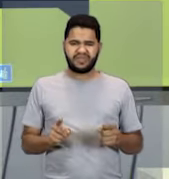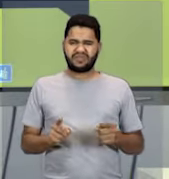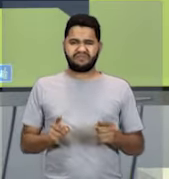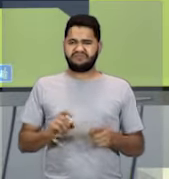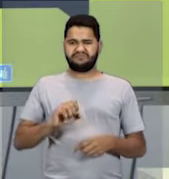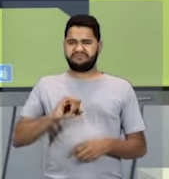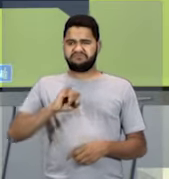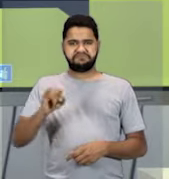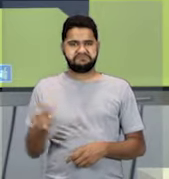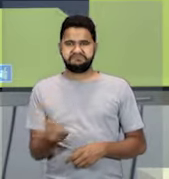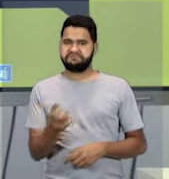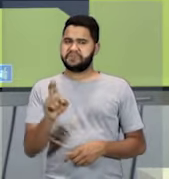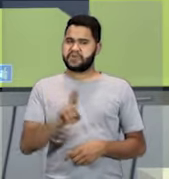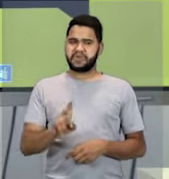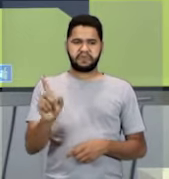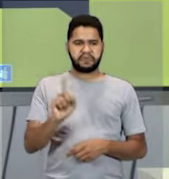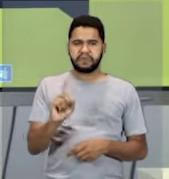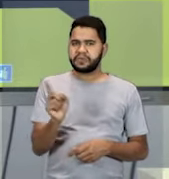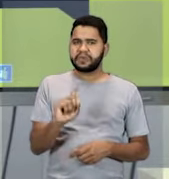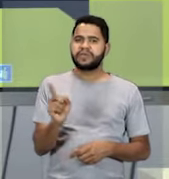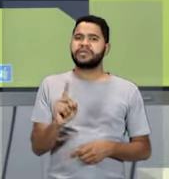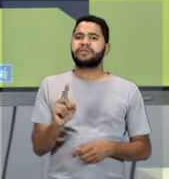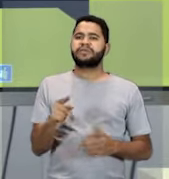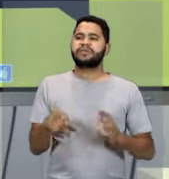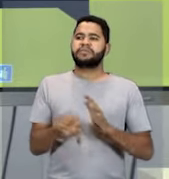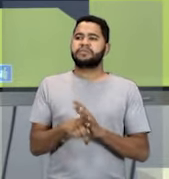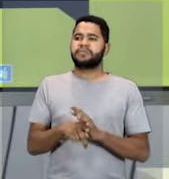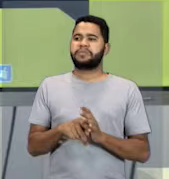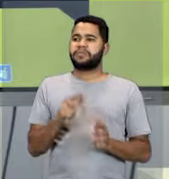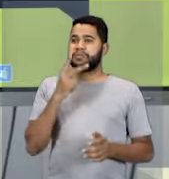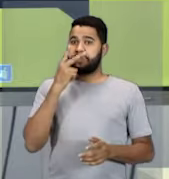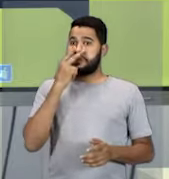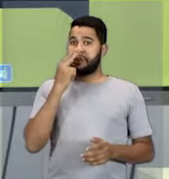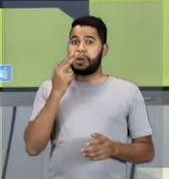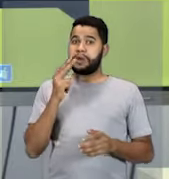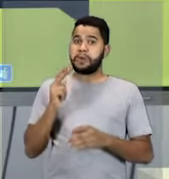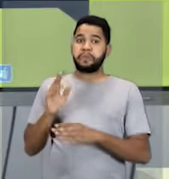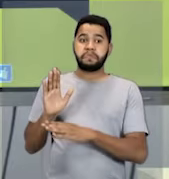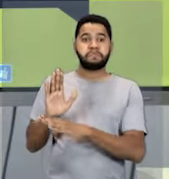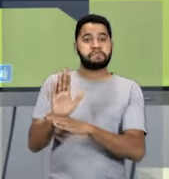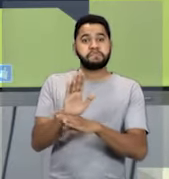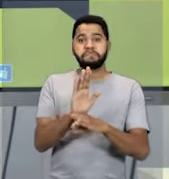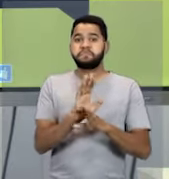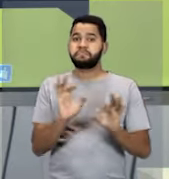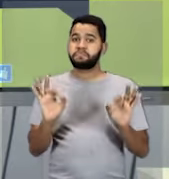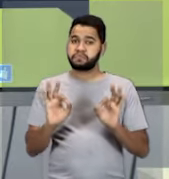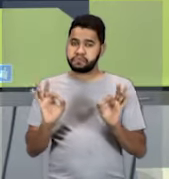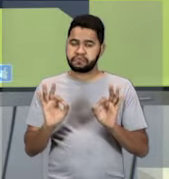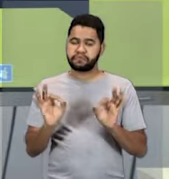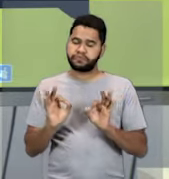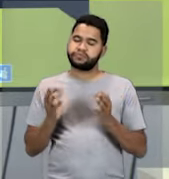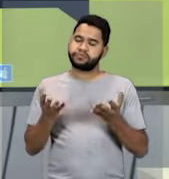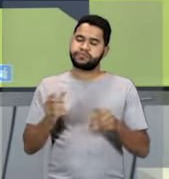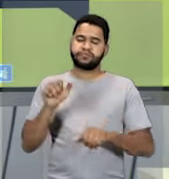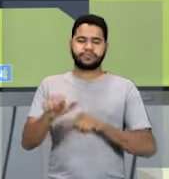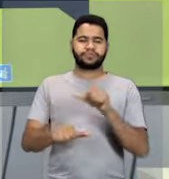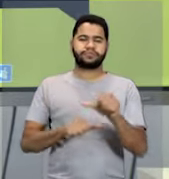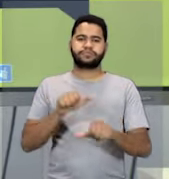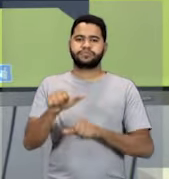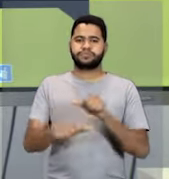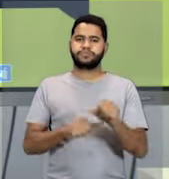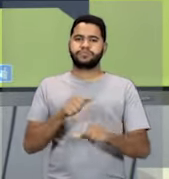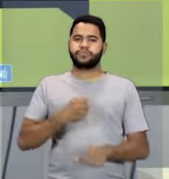vai aproveitar, aquilo que não vai servir para nutrir as minhas células, vai se transformar